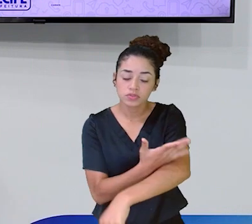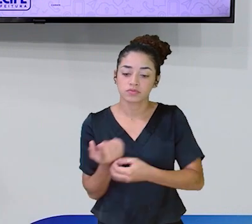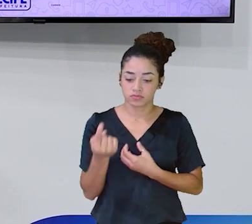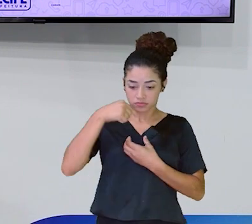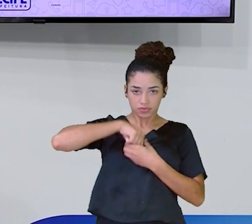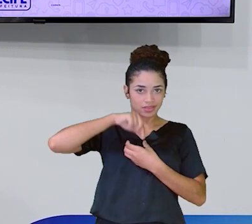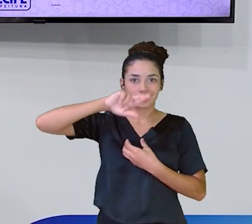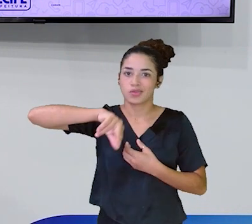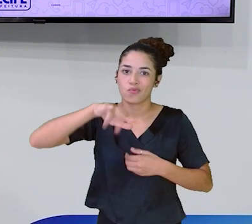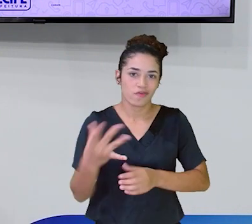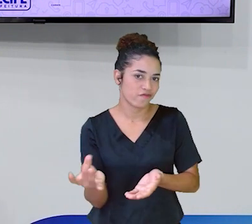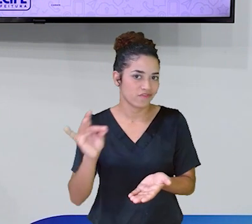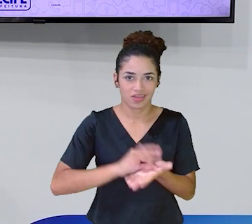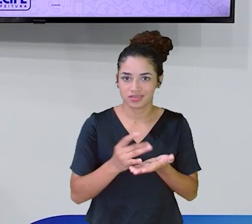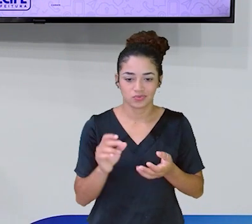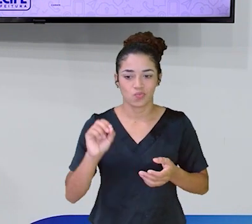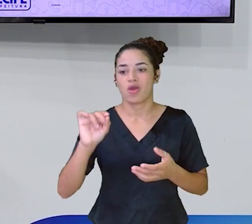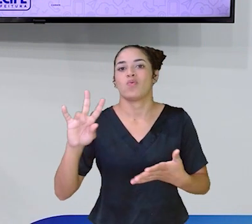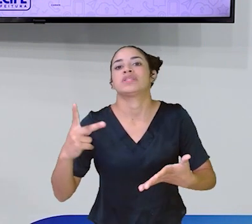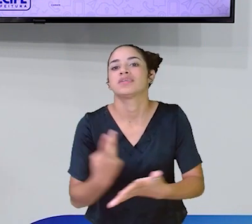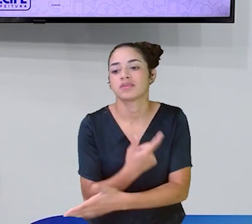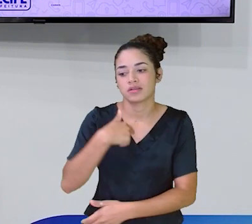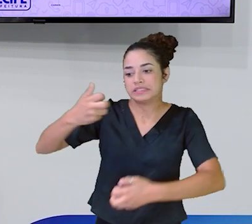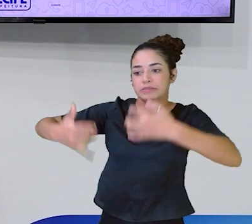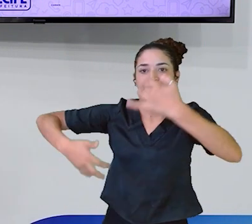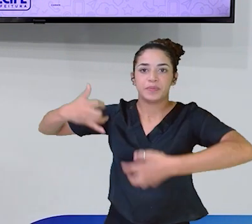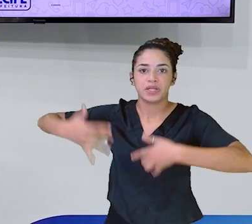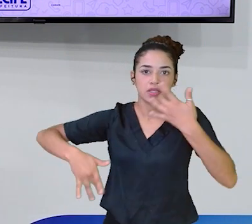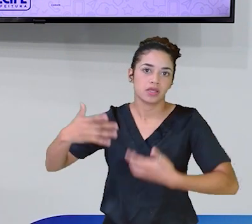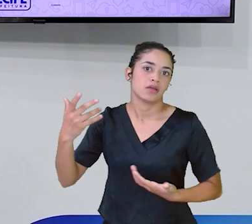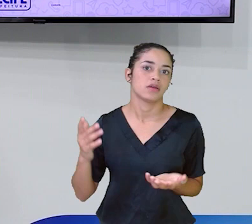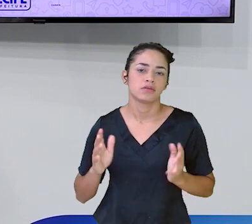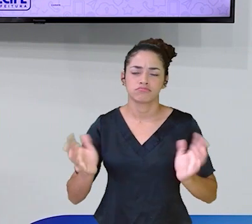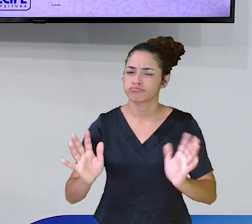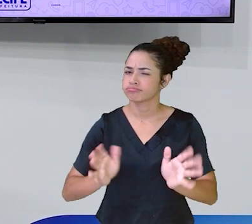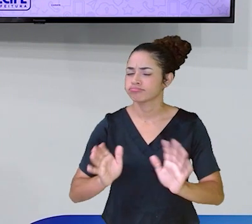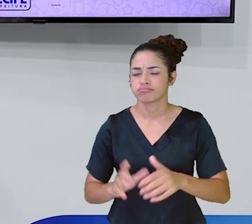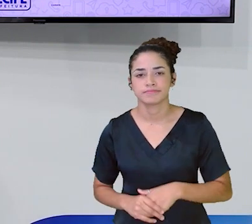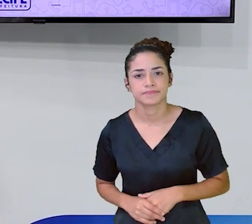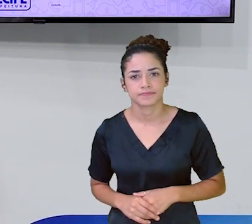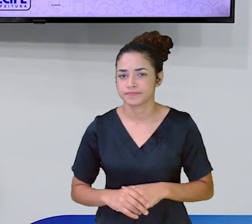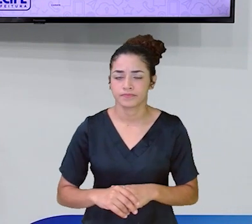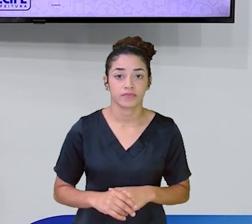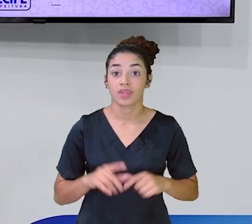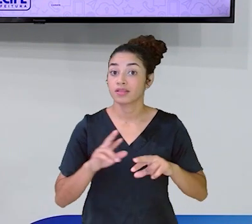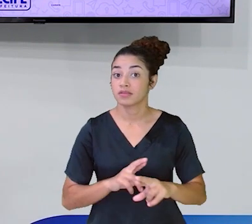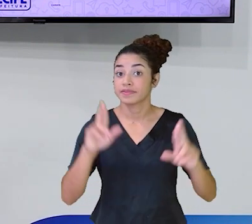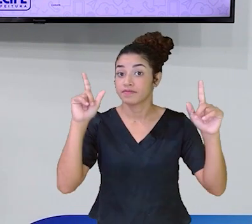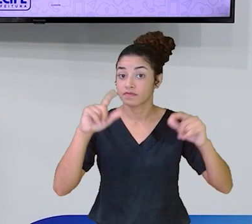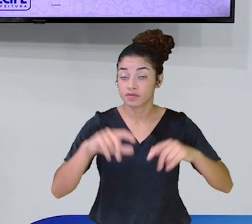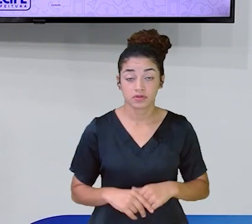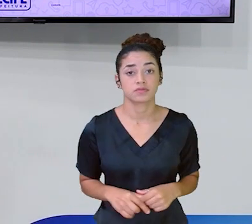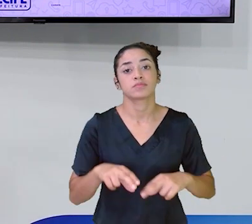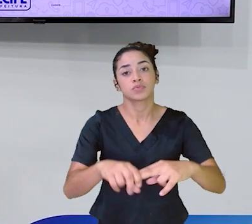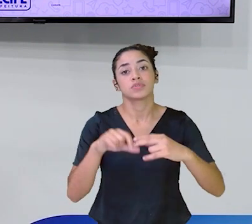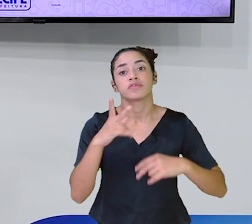é um fato ali que ocorreu e ele está narrando, ele precisa ser racional ali nas palavras. Não, é diferente. Por